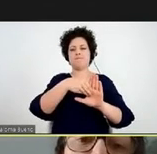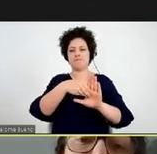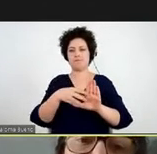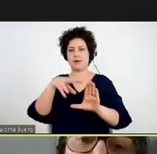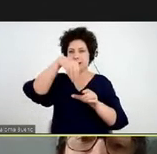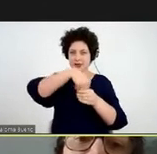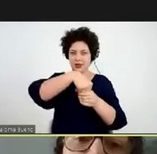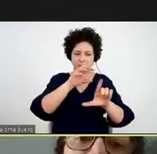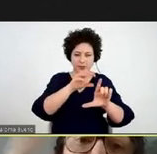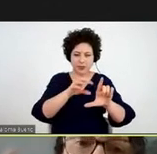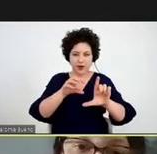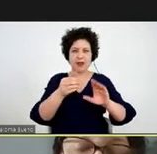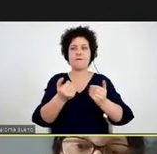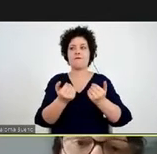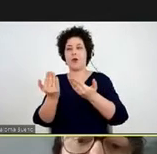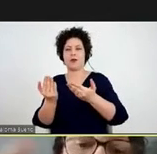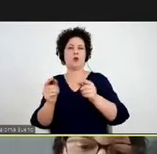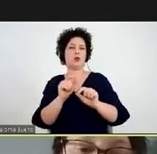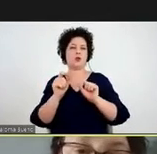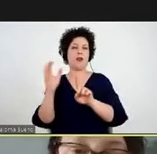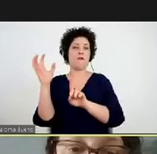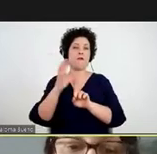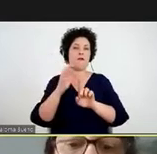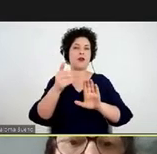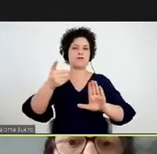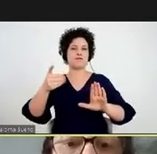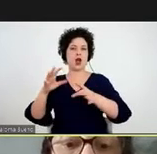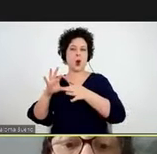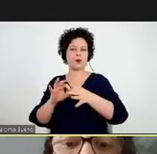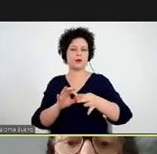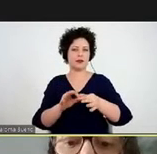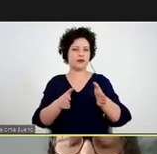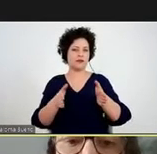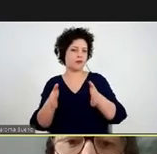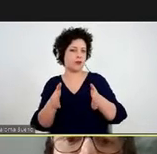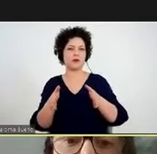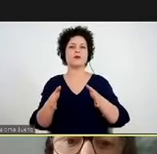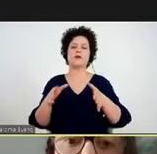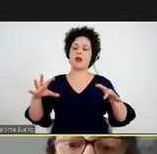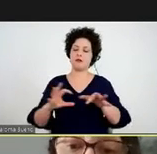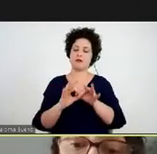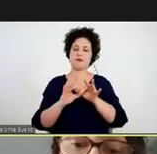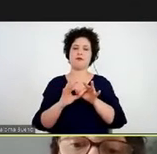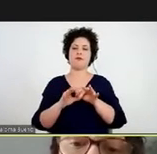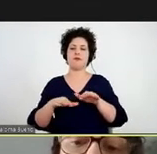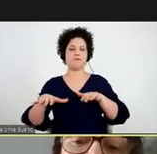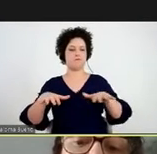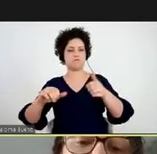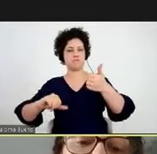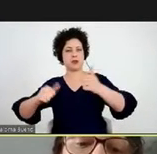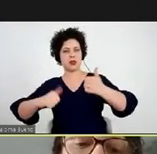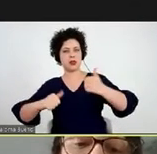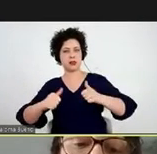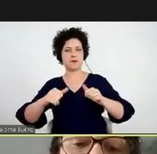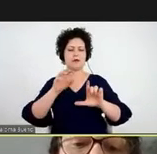interno, fatores internos e externos, é texto e contexto. Então, a semiótica procura conciliar essas análises, né,